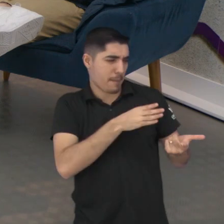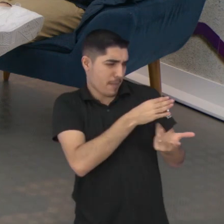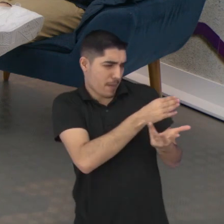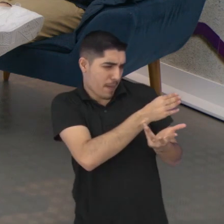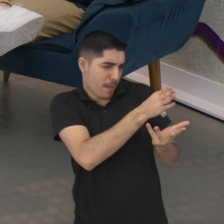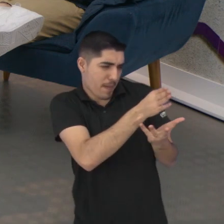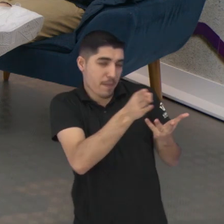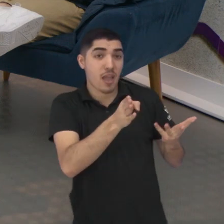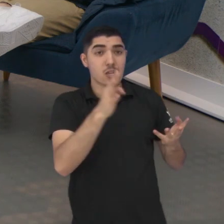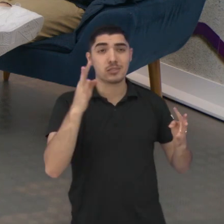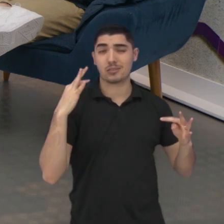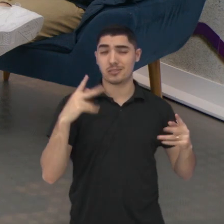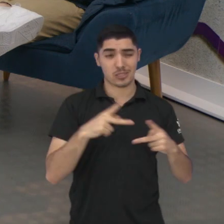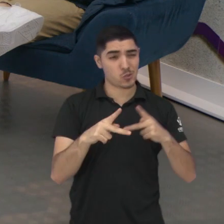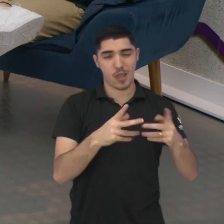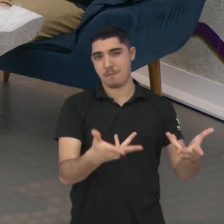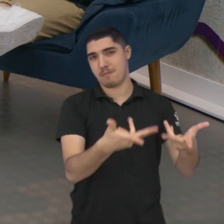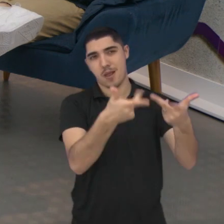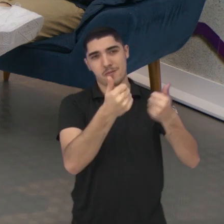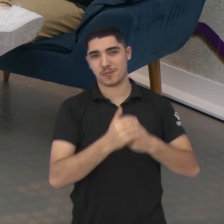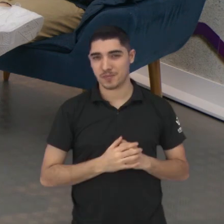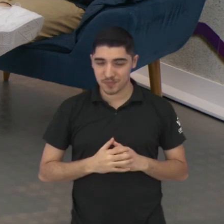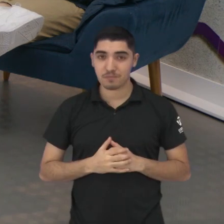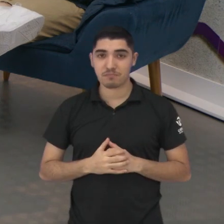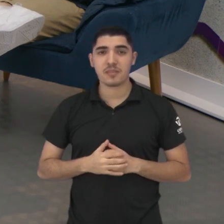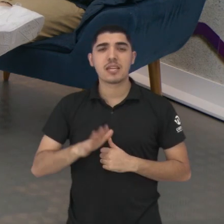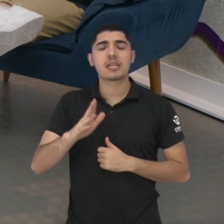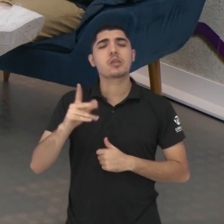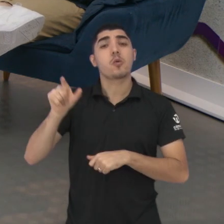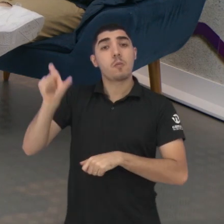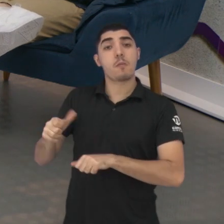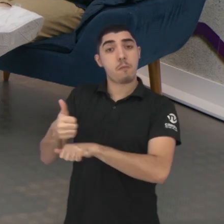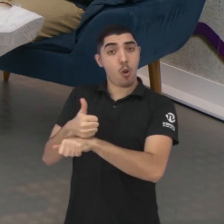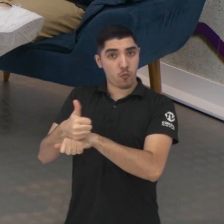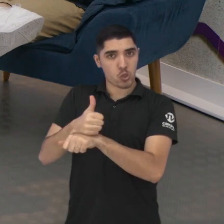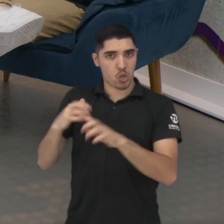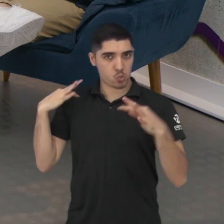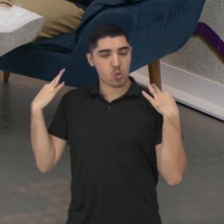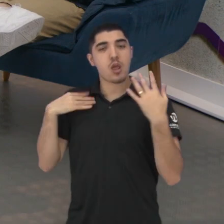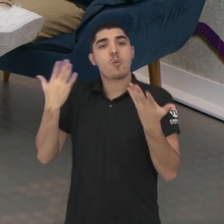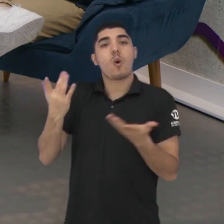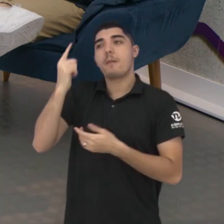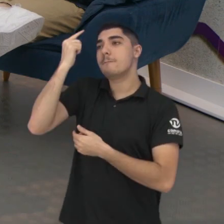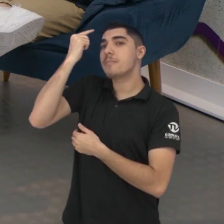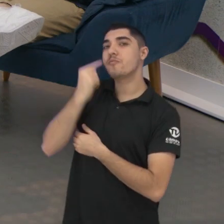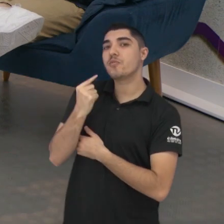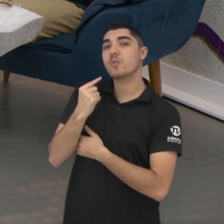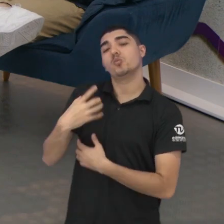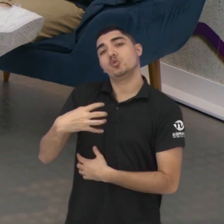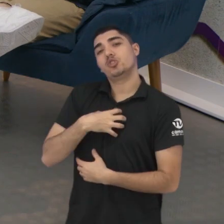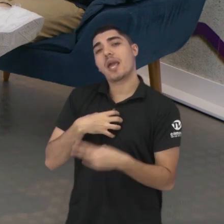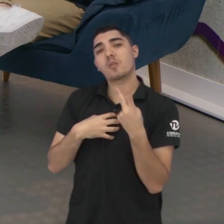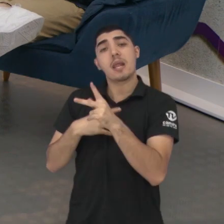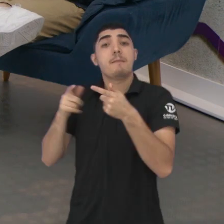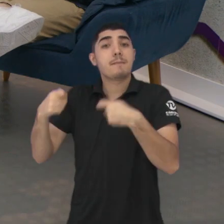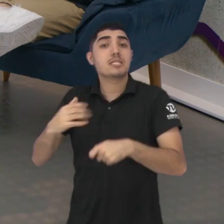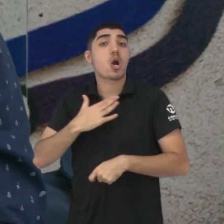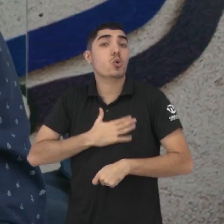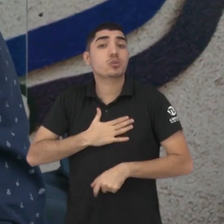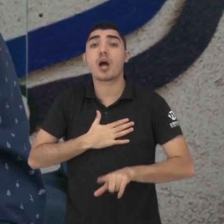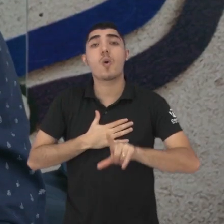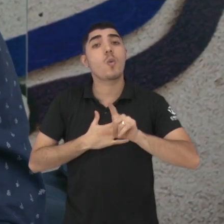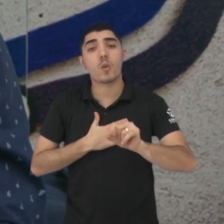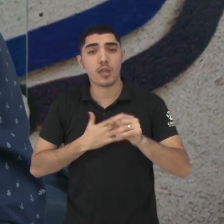que ele comporta aqui dentro, ele é muito rico, né? E Débora, o profissional do turismo, qual que é o perfil dele? Do que ele precisa